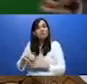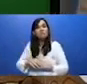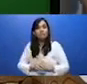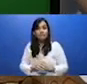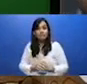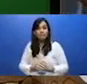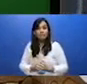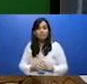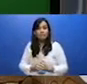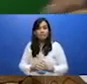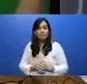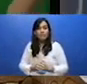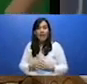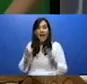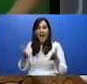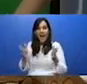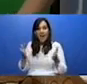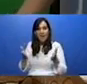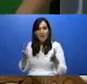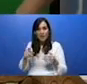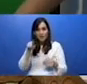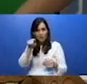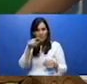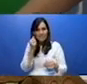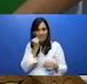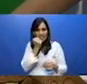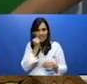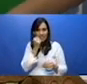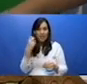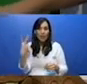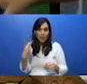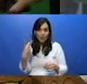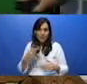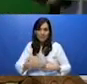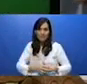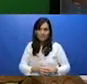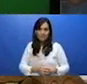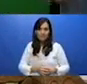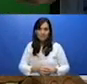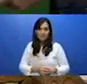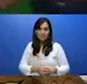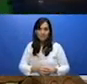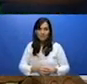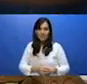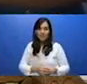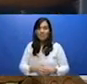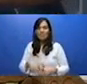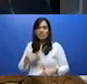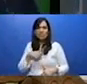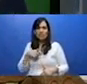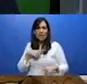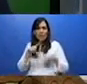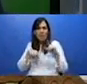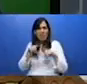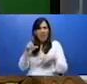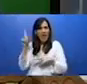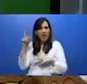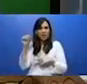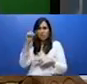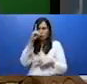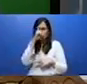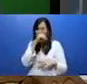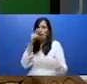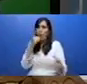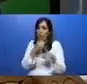Agora aqui no Você é o Cientista 2, nós adaptamos essa experiência, tá? Porque tem alguns materiais aqui que às vezes é difícil